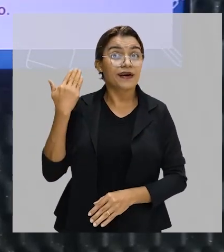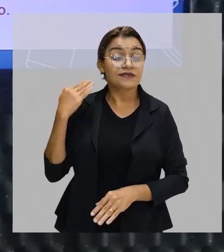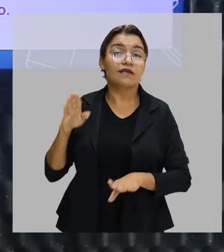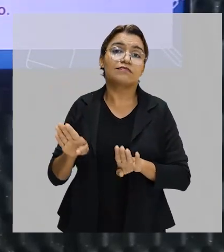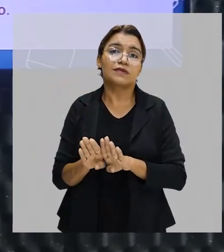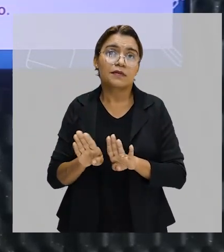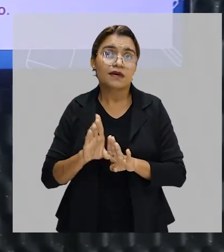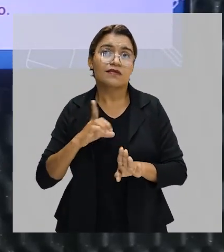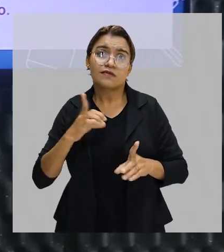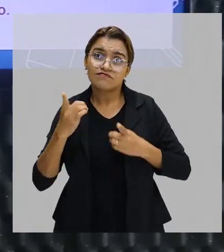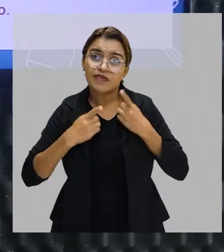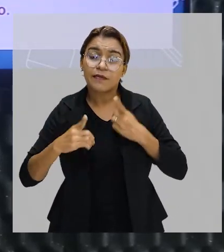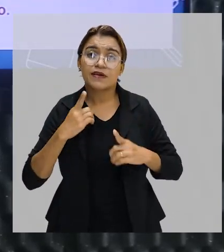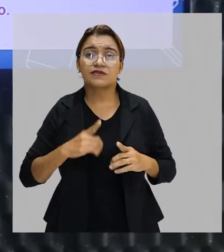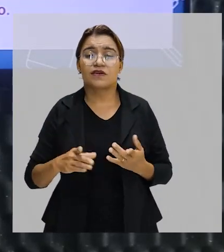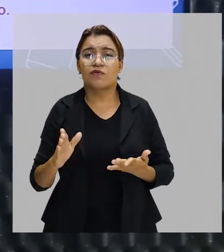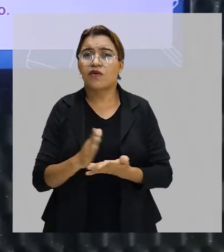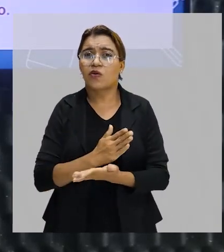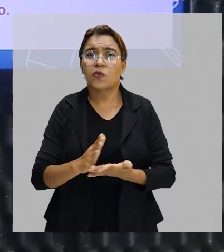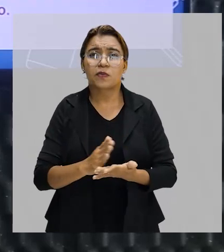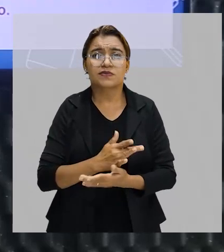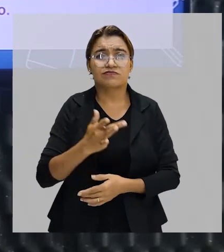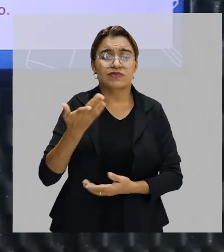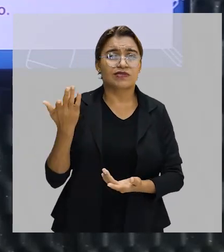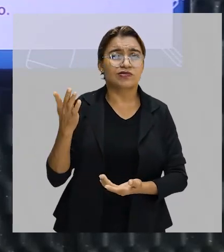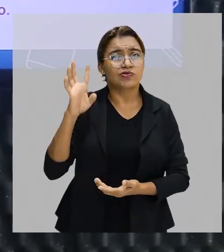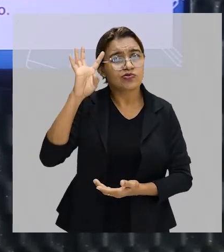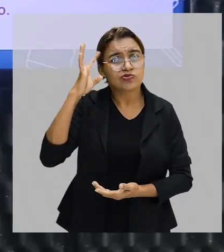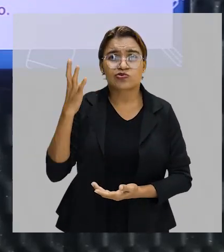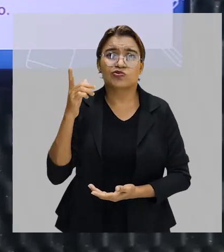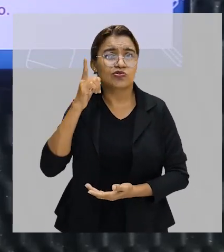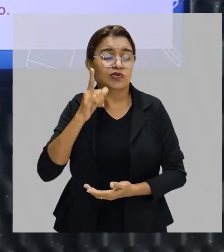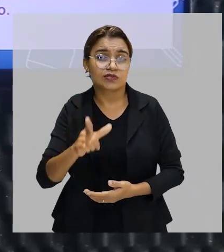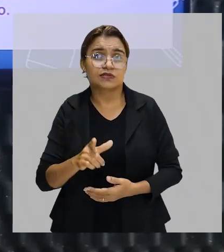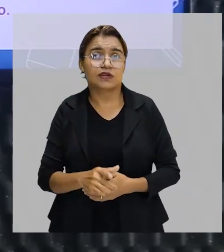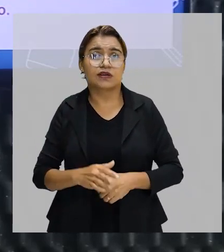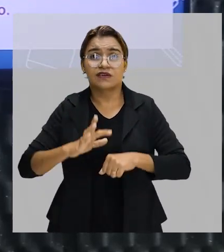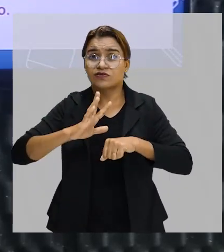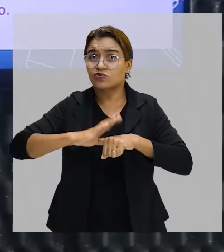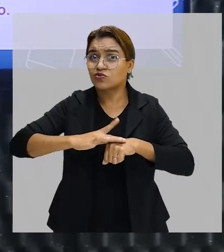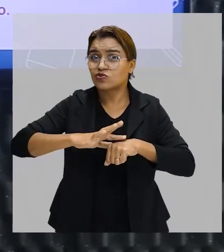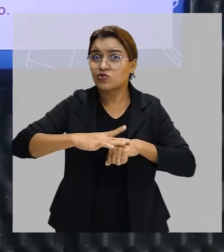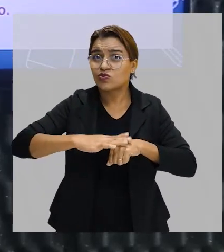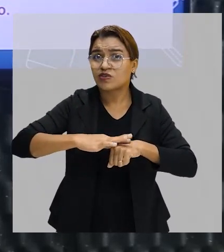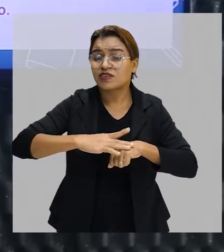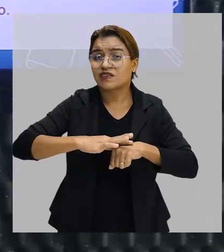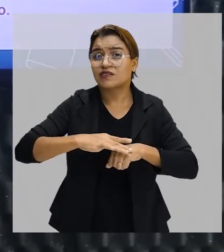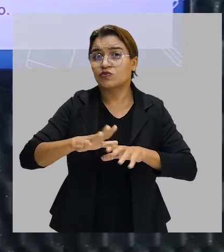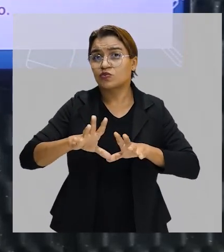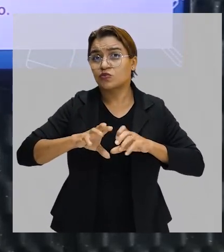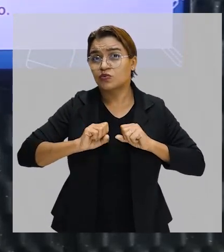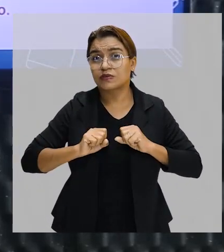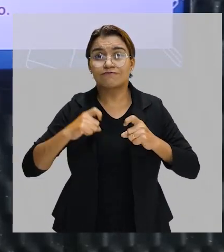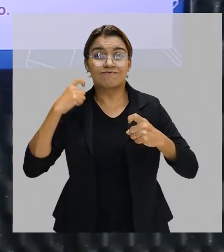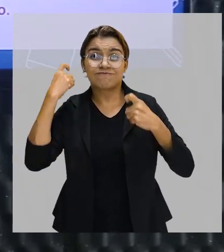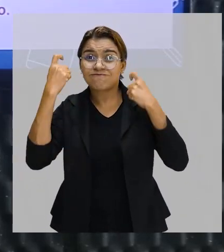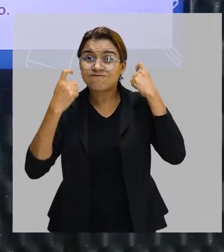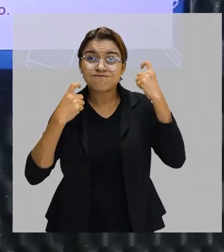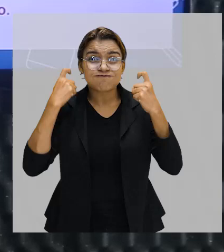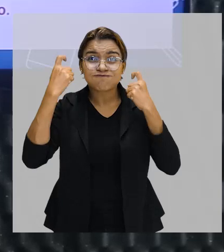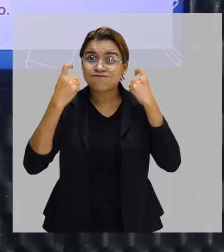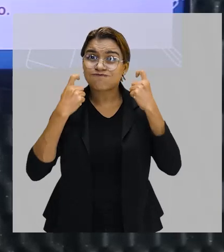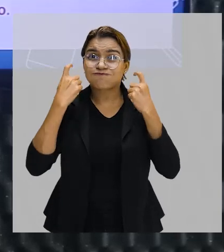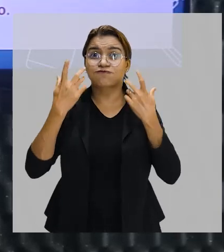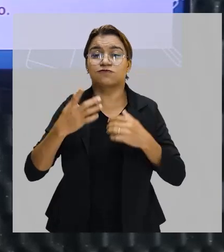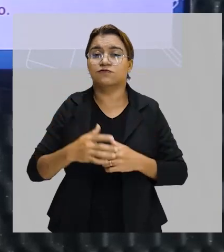não consegue resolver, porque adoecem antes da hora, se preocupam, ocupam antes da